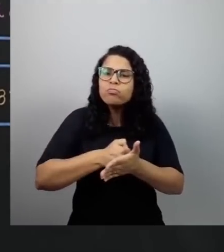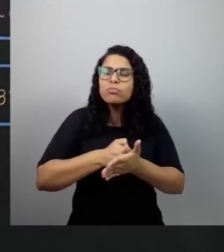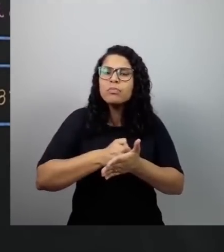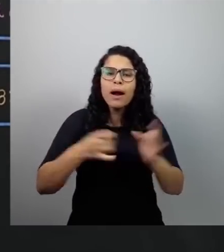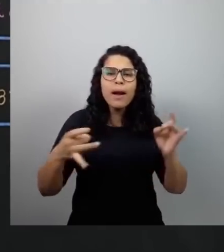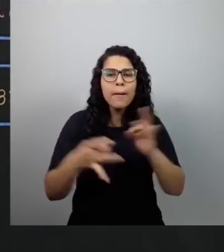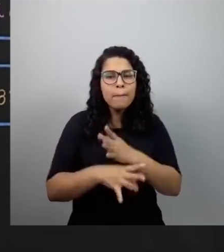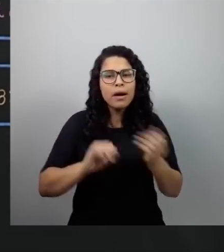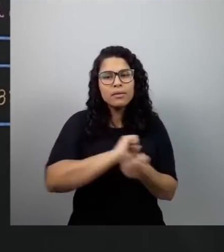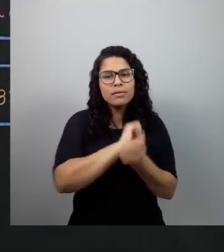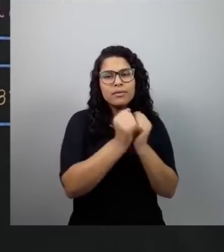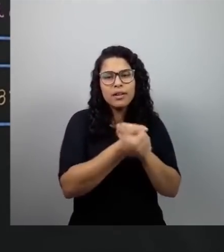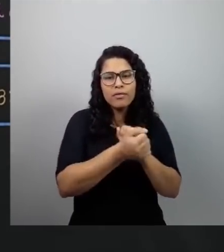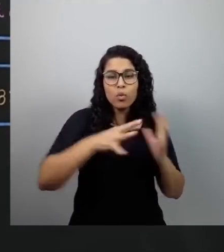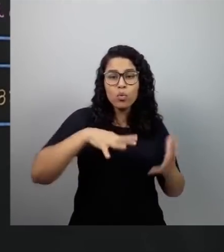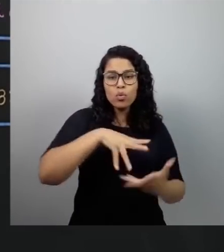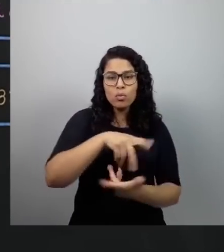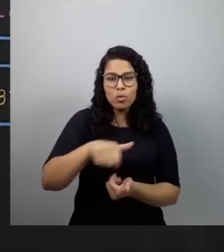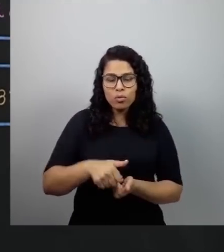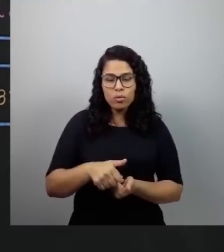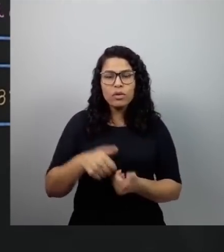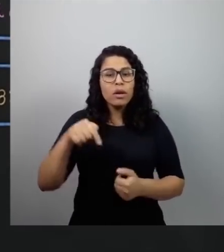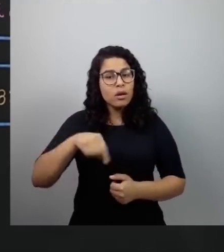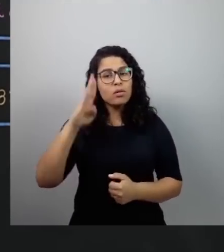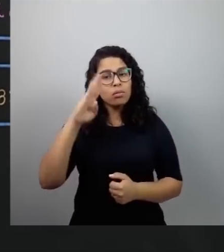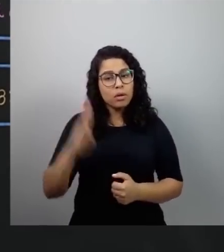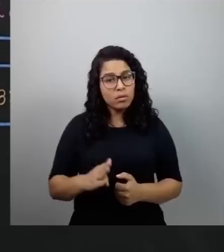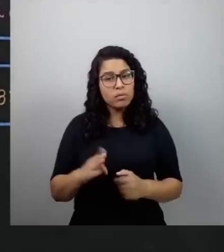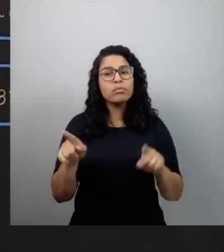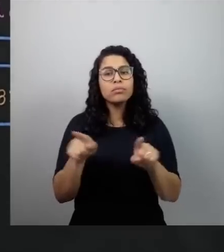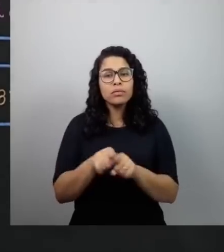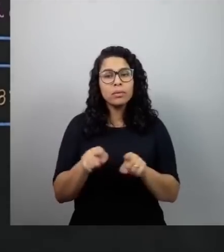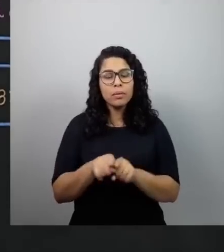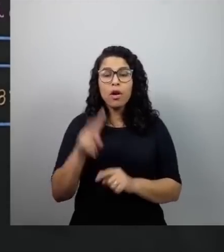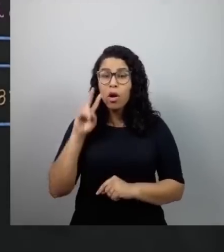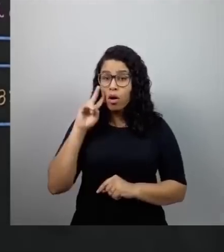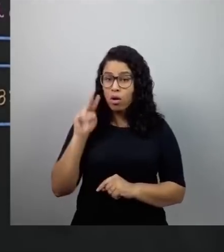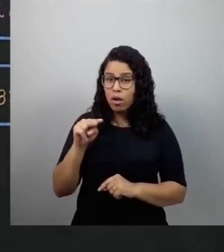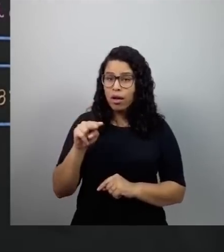teve reflexos, inclusive, no Brasil. Vamos dar uma olhada nessa linha do tempo?